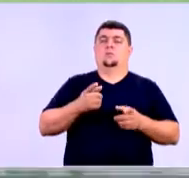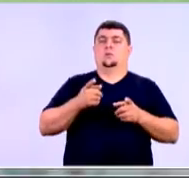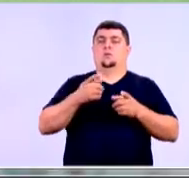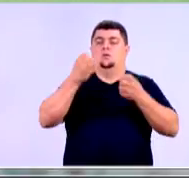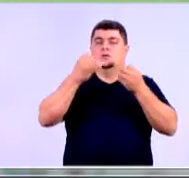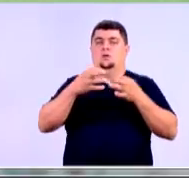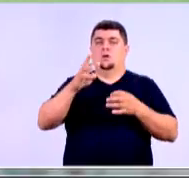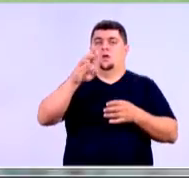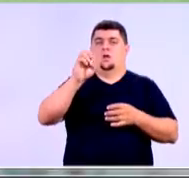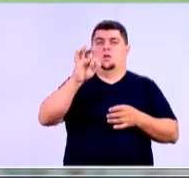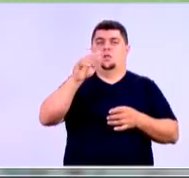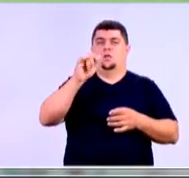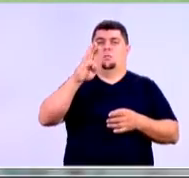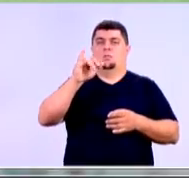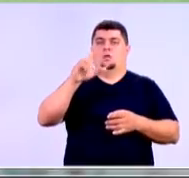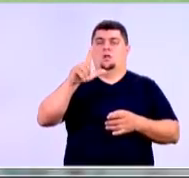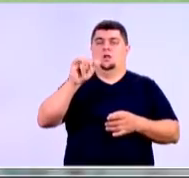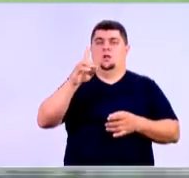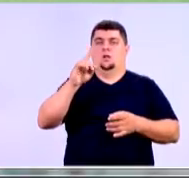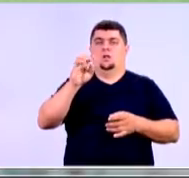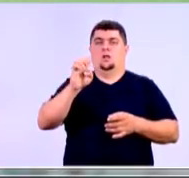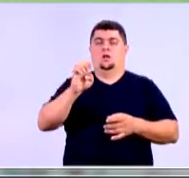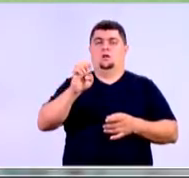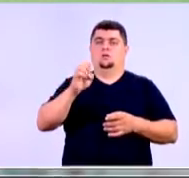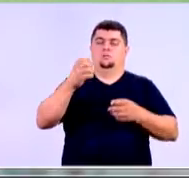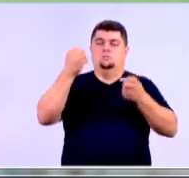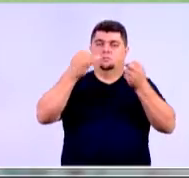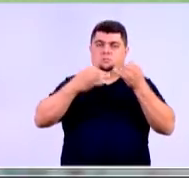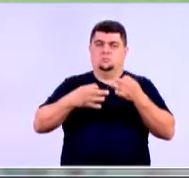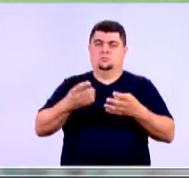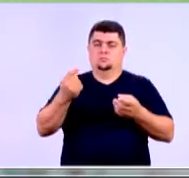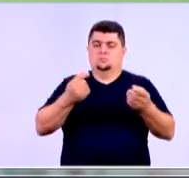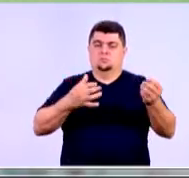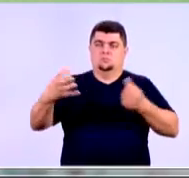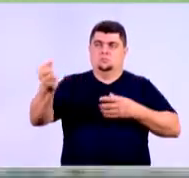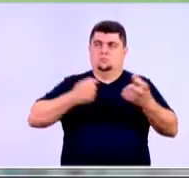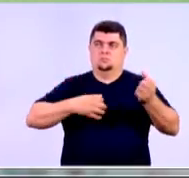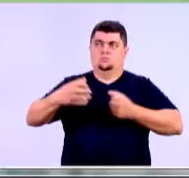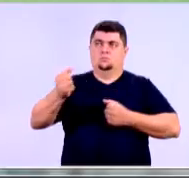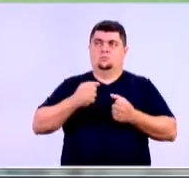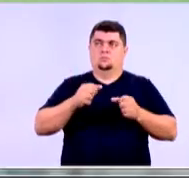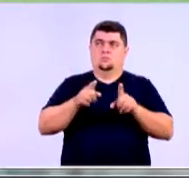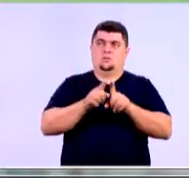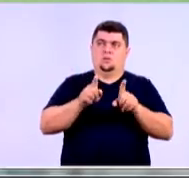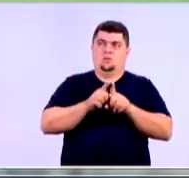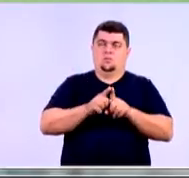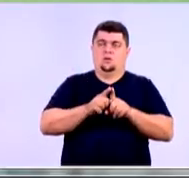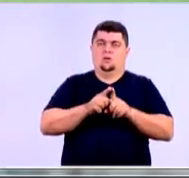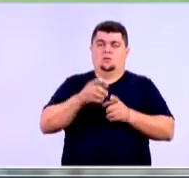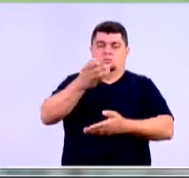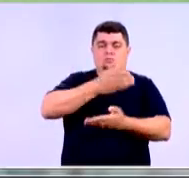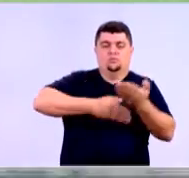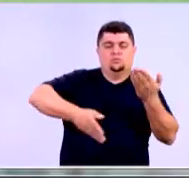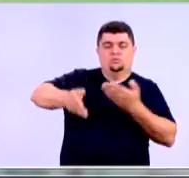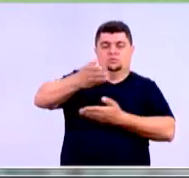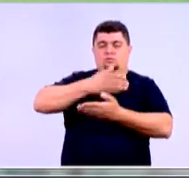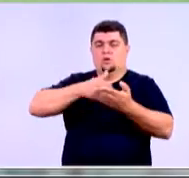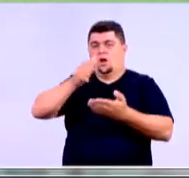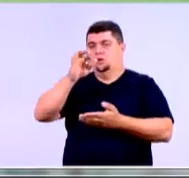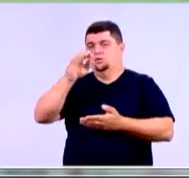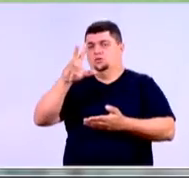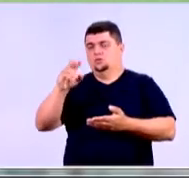a rentabilidade contabilmente. Vamos discutir a respeito do giro do ativo, que tem a ver com as vendas